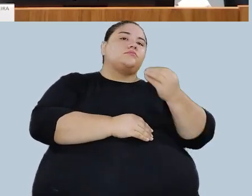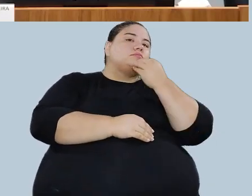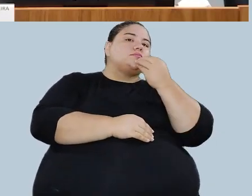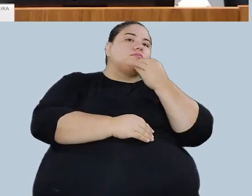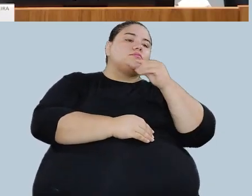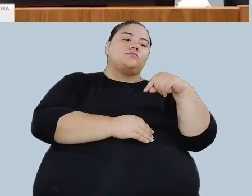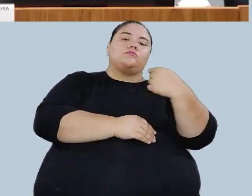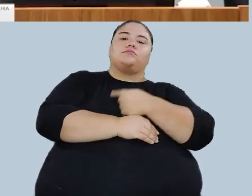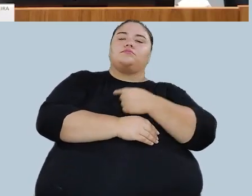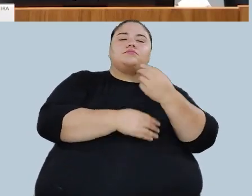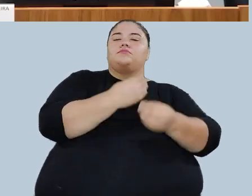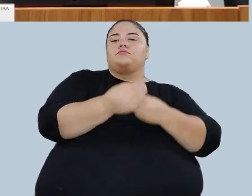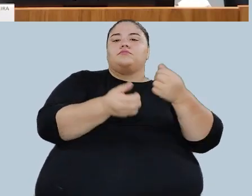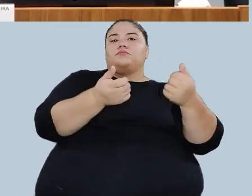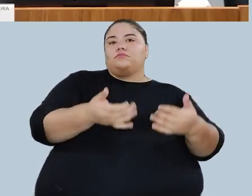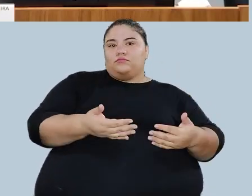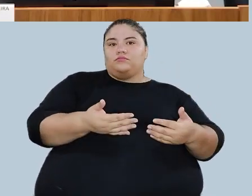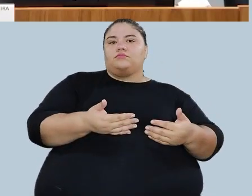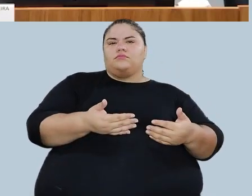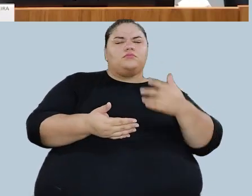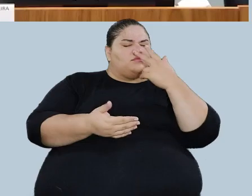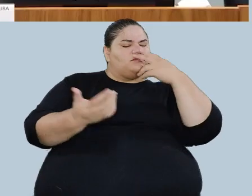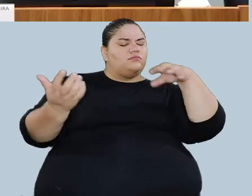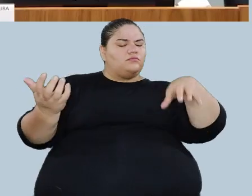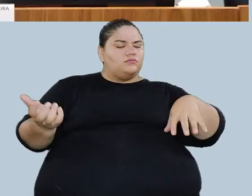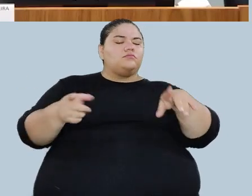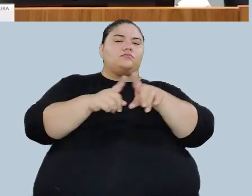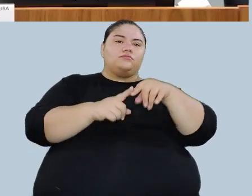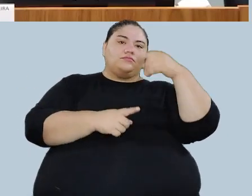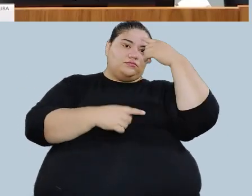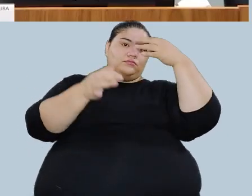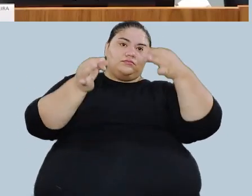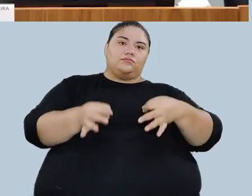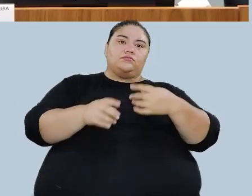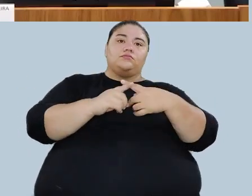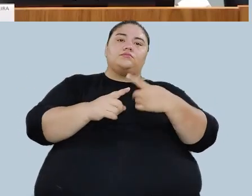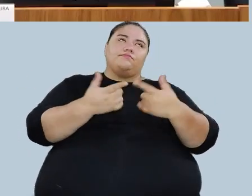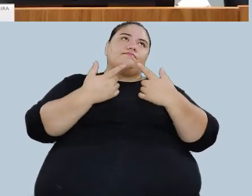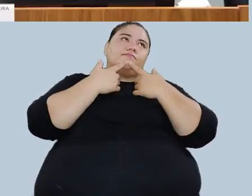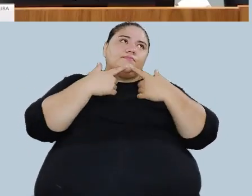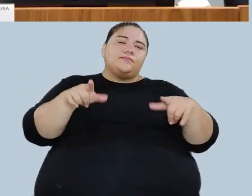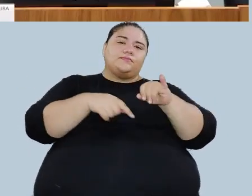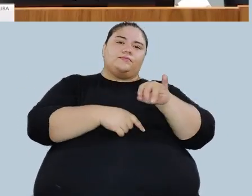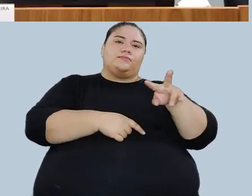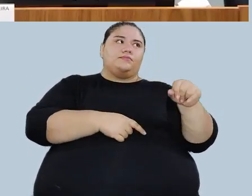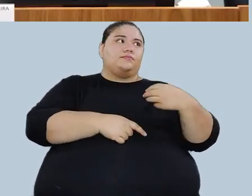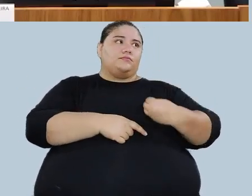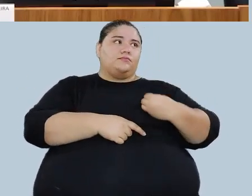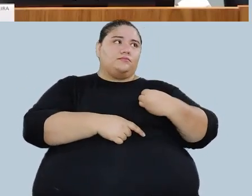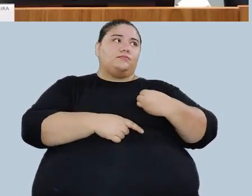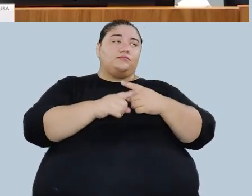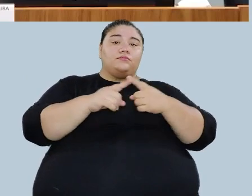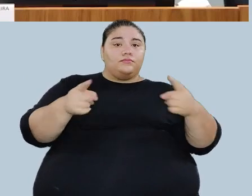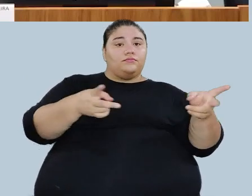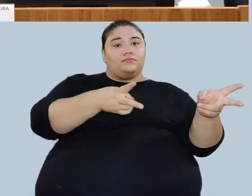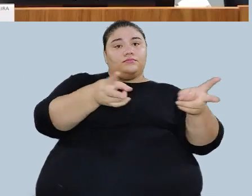lógico, nós não poderíamos ter, e acho que o Congresso Nacional andou bem nisso, tem muitas críticas pelo IVA dual, mas eu